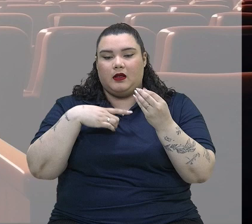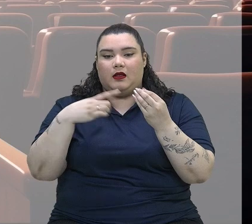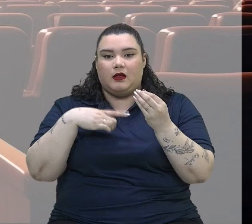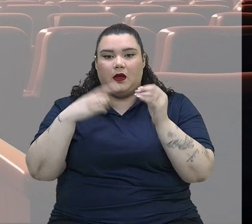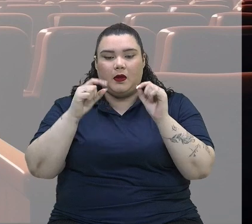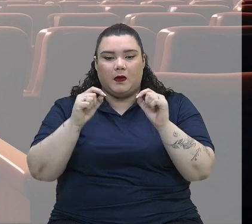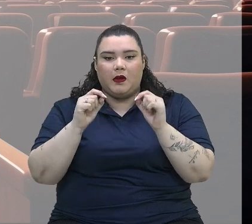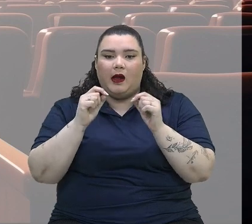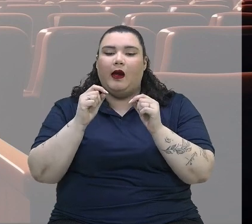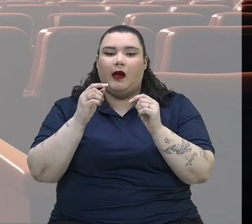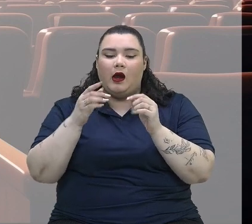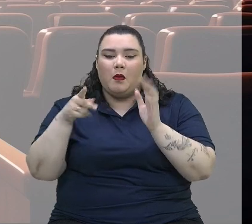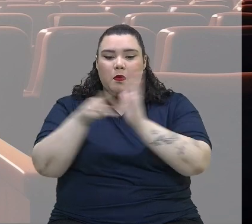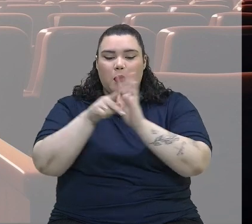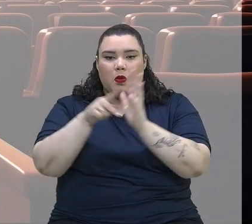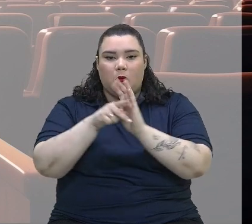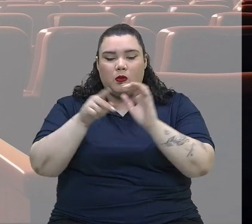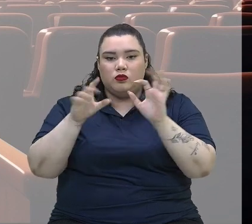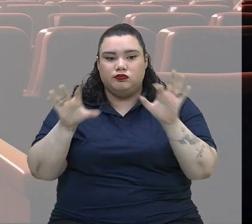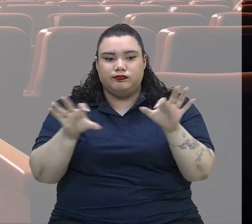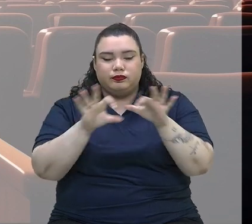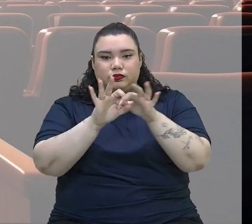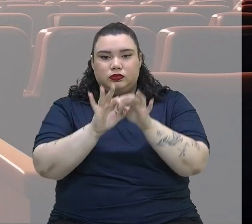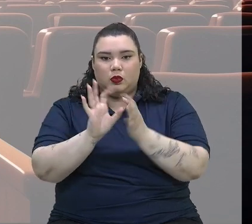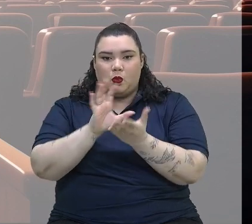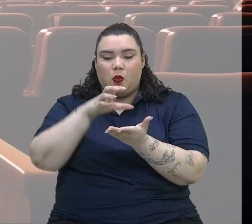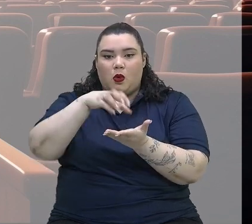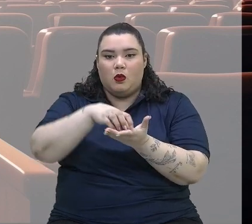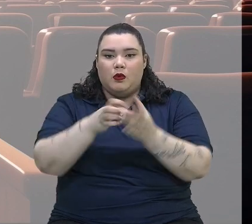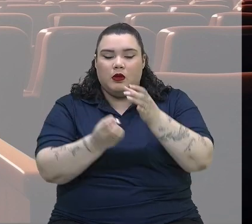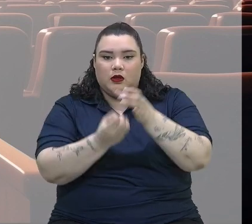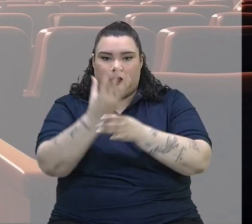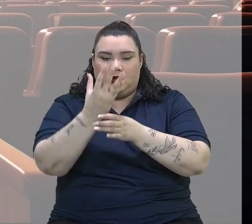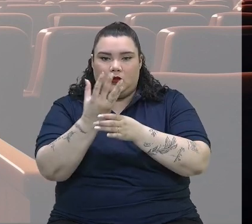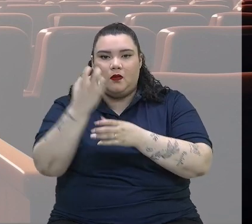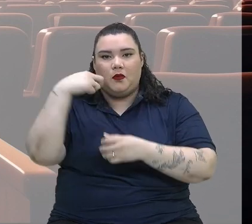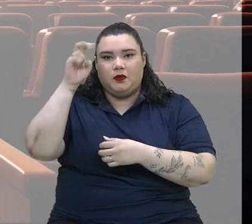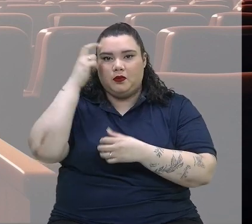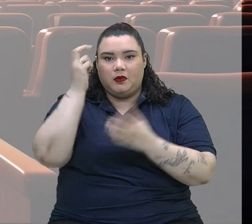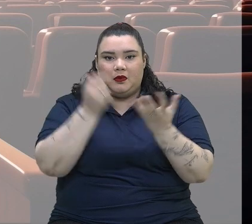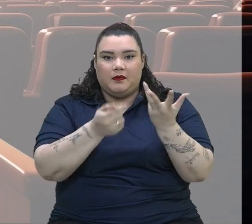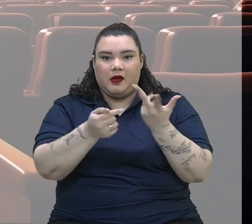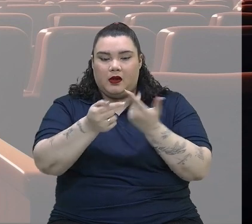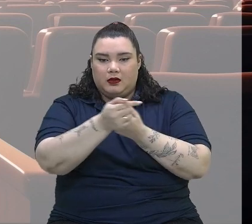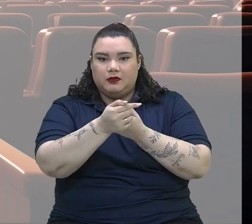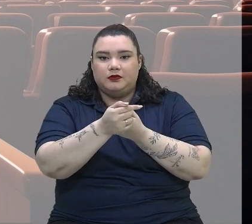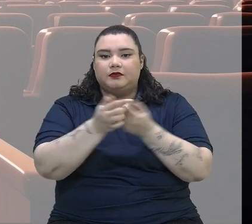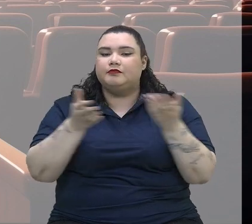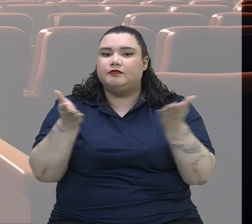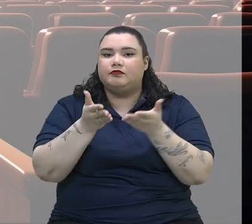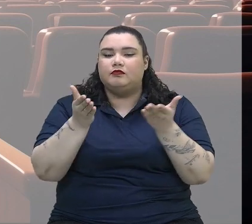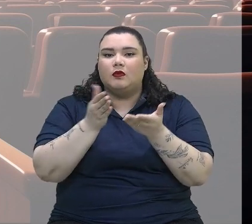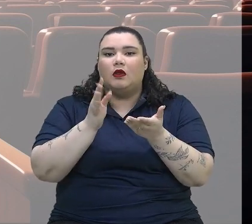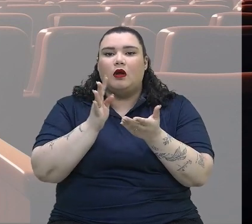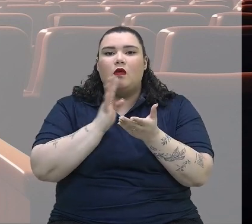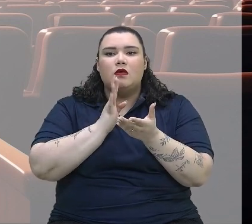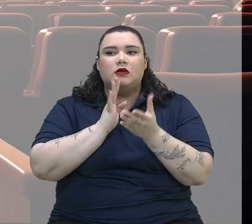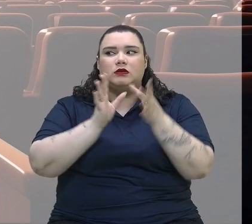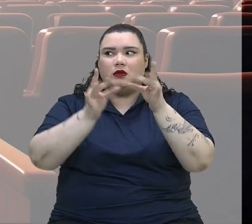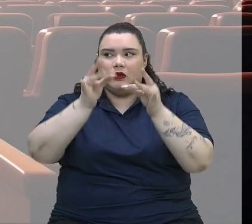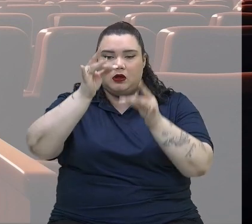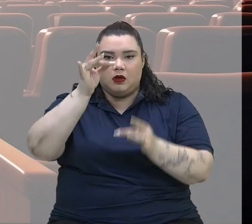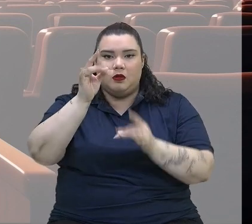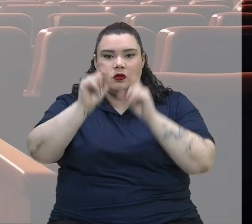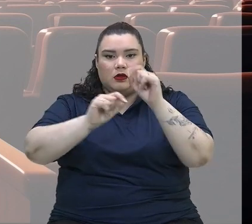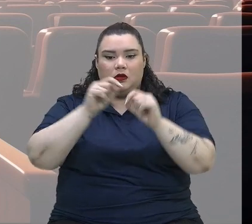a indústria. Sim, e é a indústria cultural. Vamos agora conhecer um pouquinho